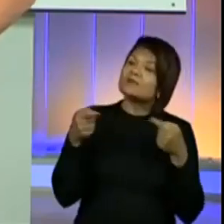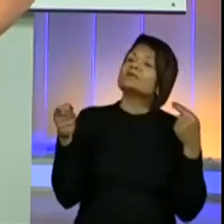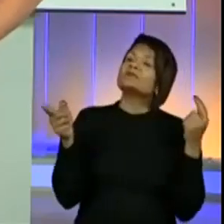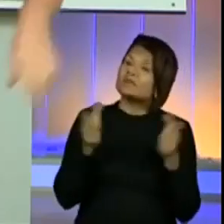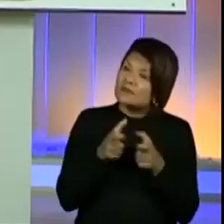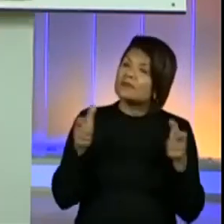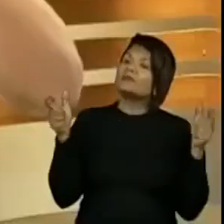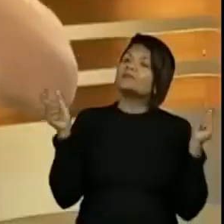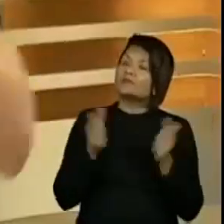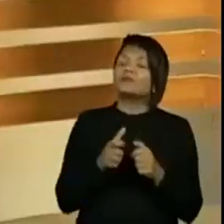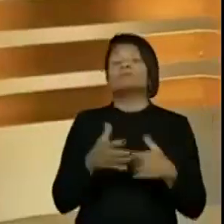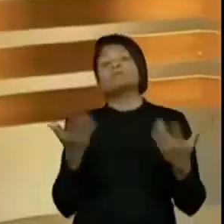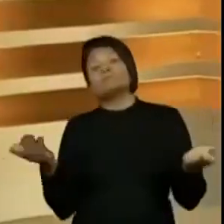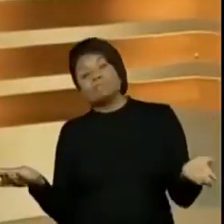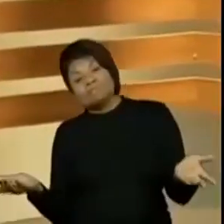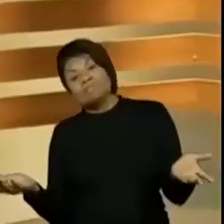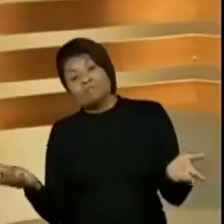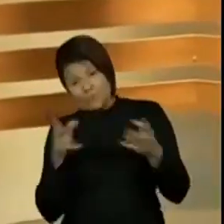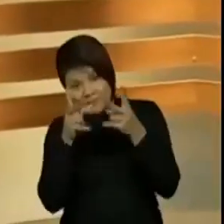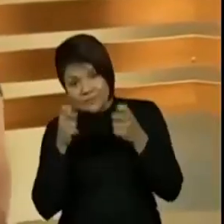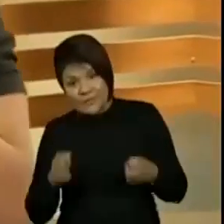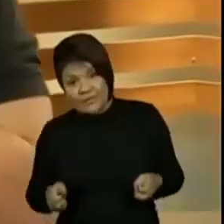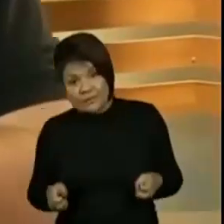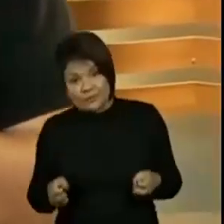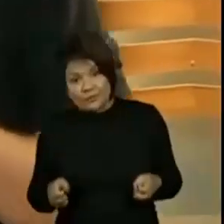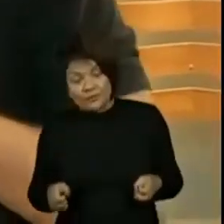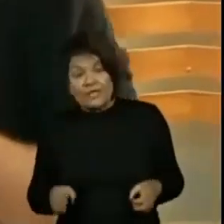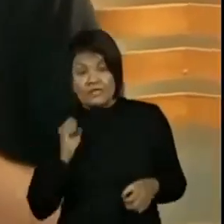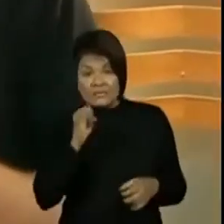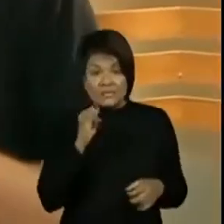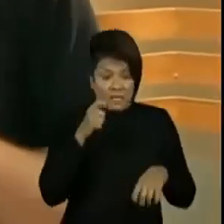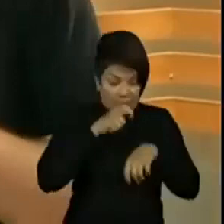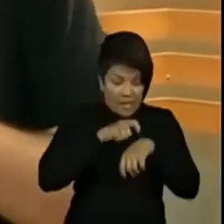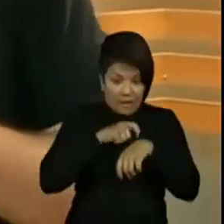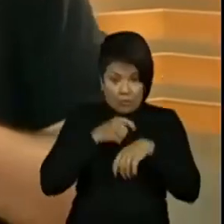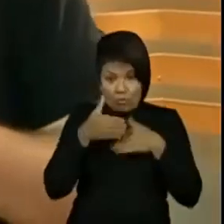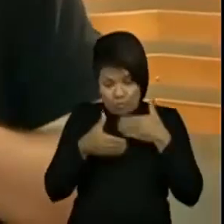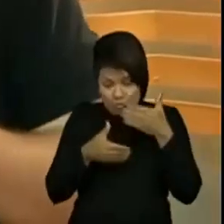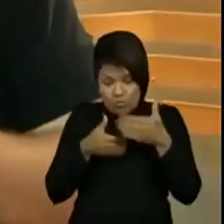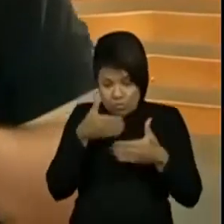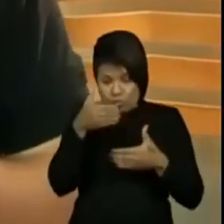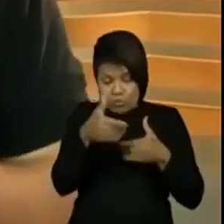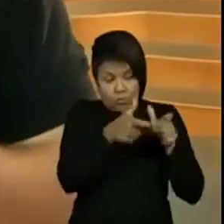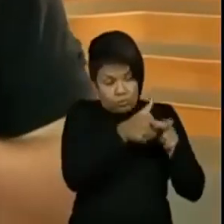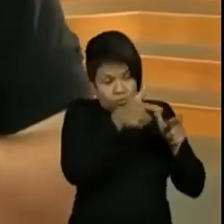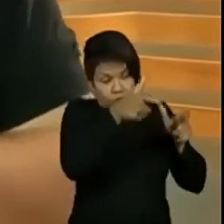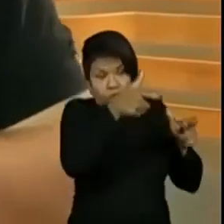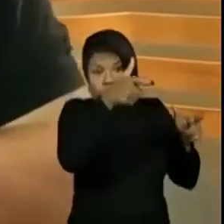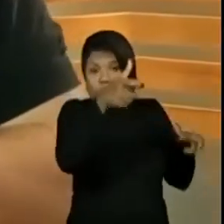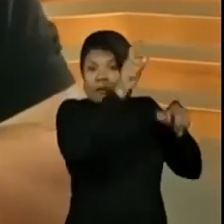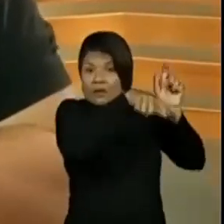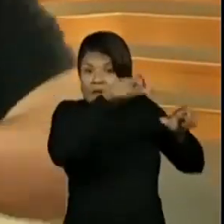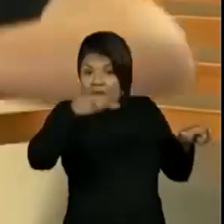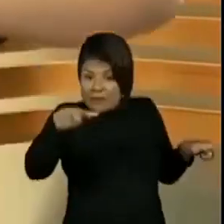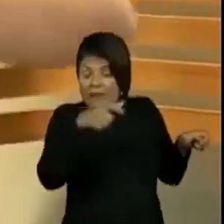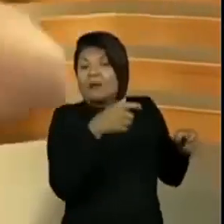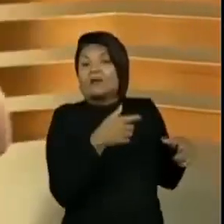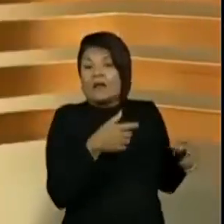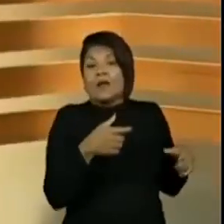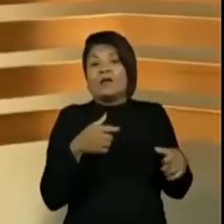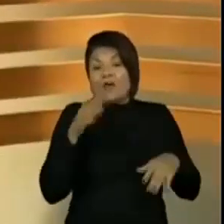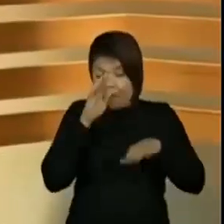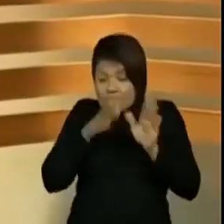menor. Repararam? Conforme o tempo vai passando, a população vai aumentando. Conforme a população vai aumentando,